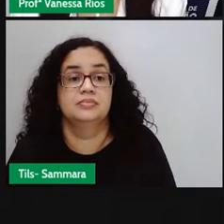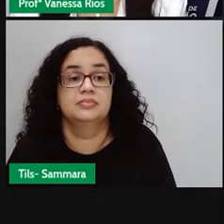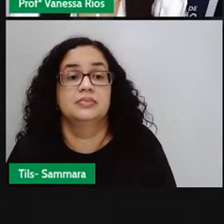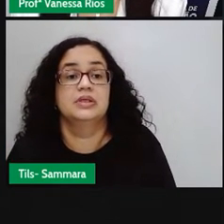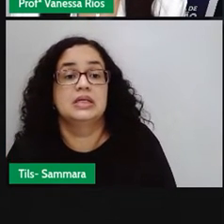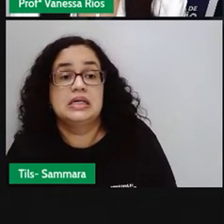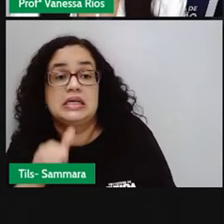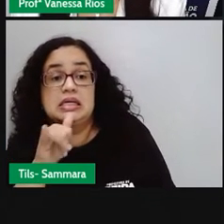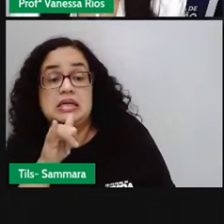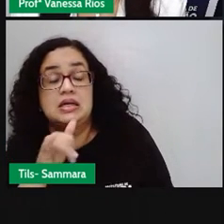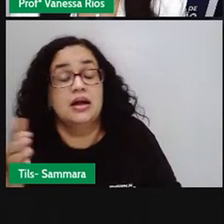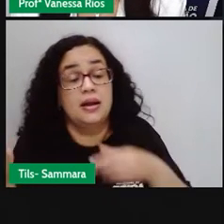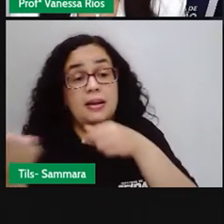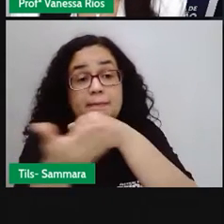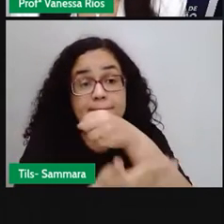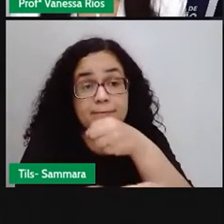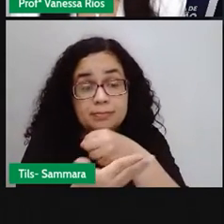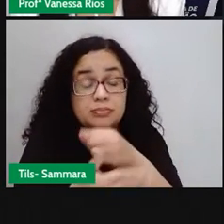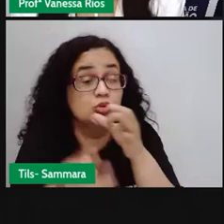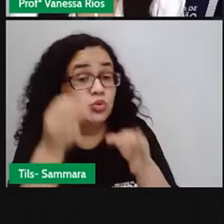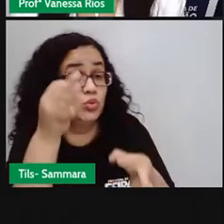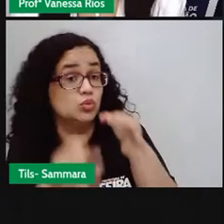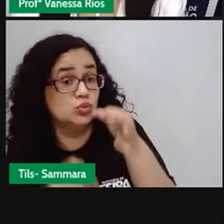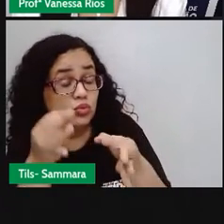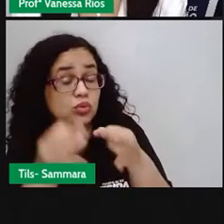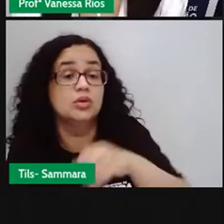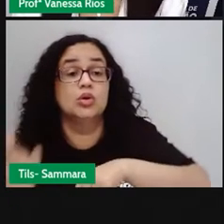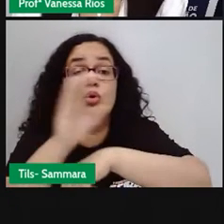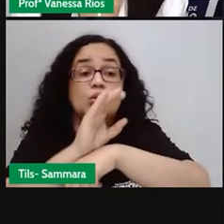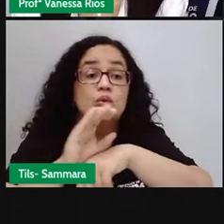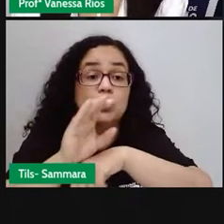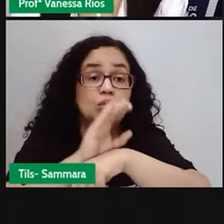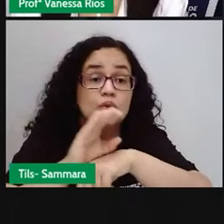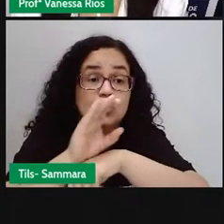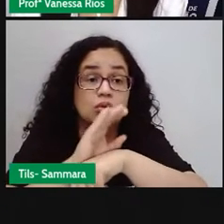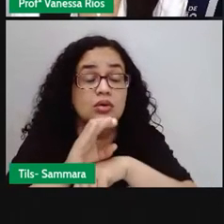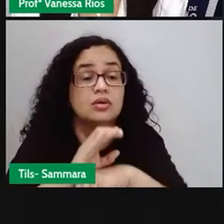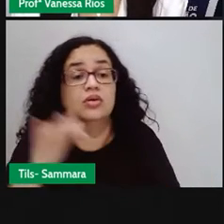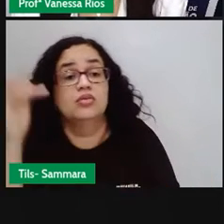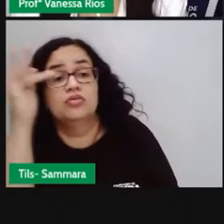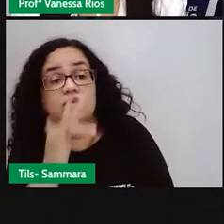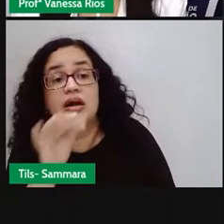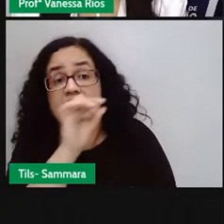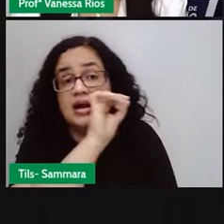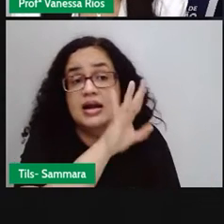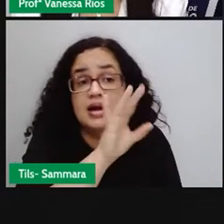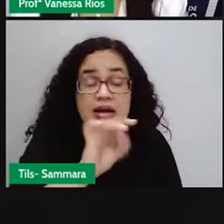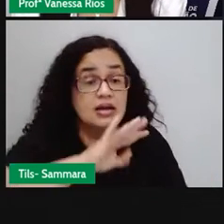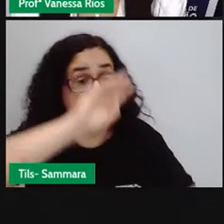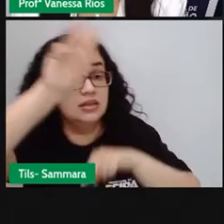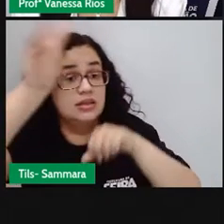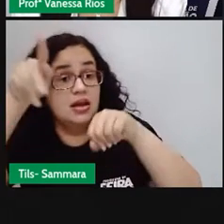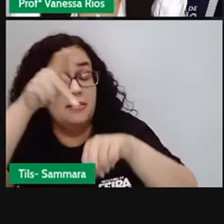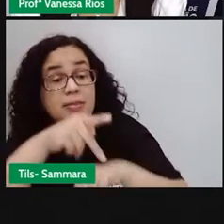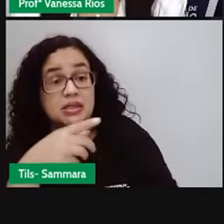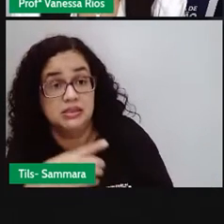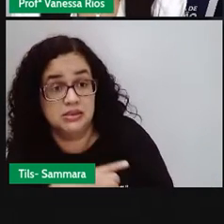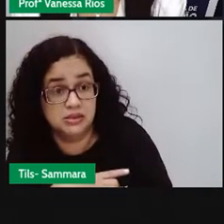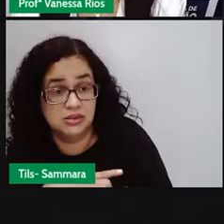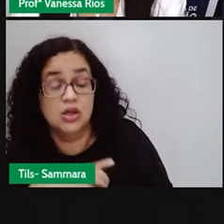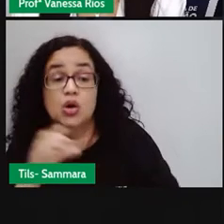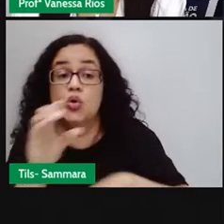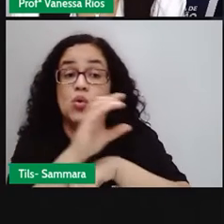esse exercício é baseado justamente na Constituição Federal que cada país tem, né? A